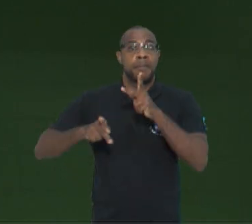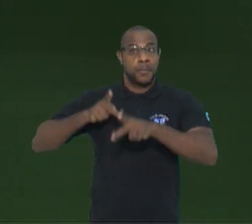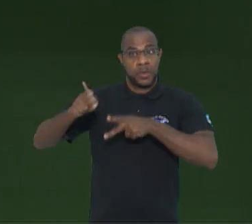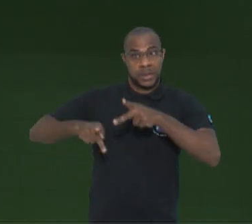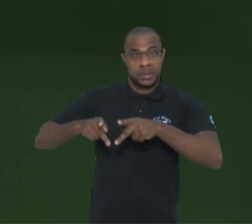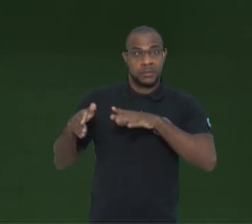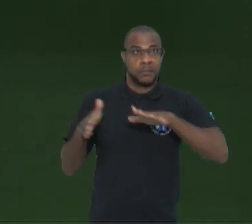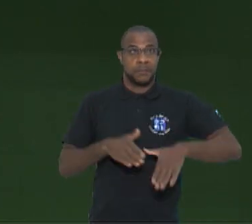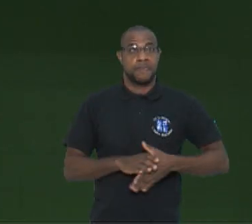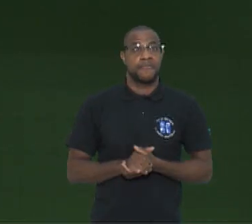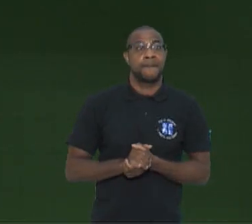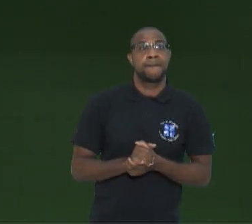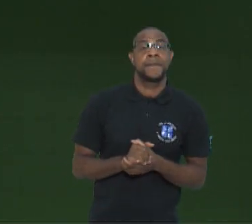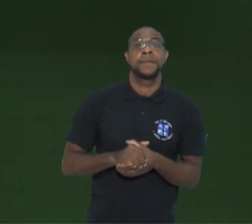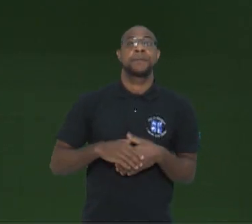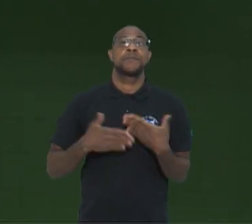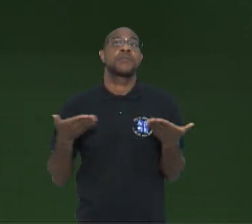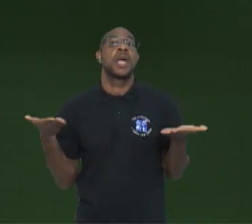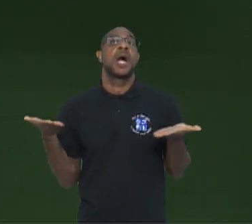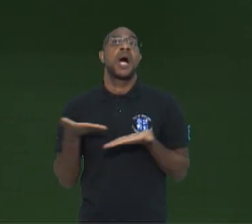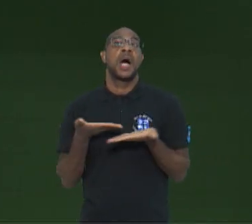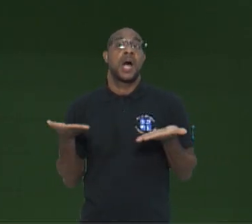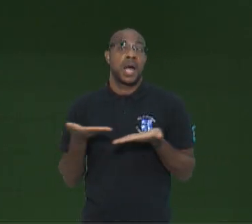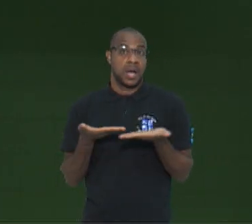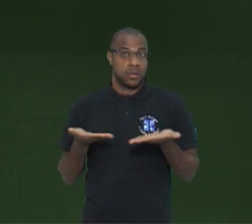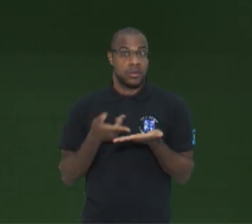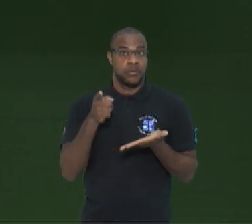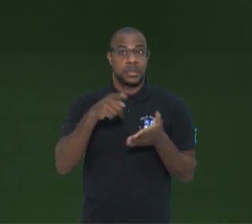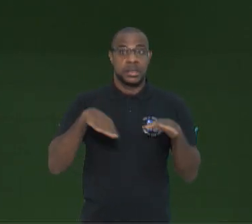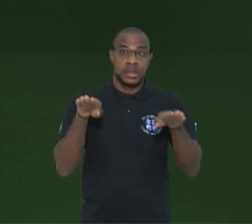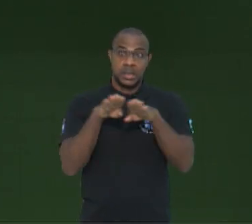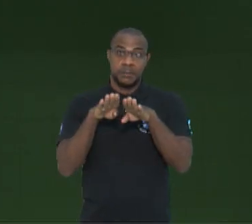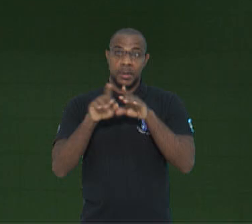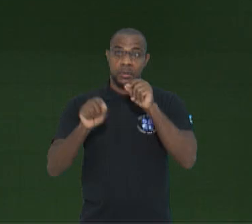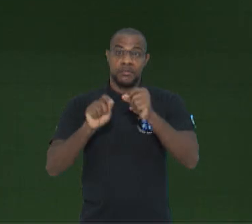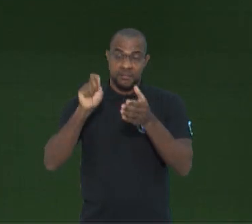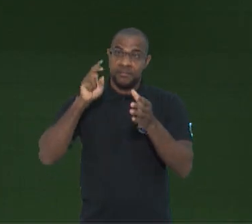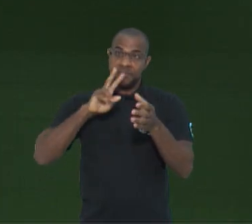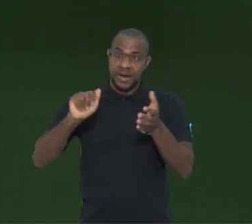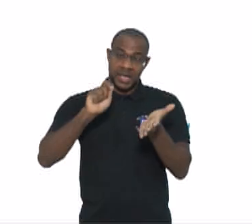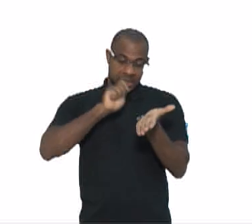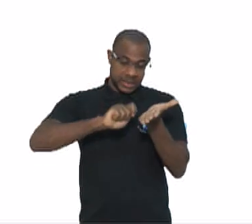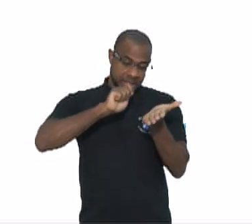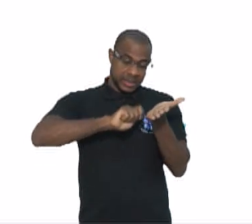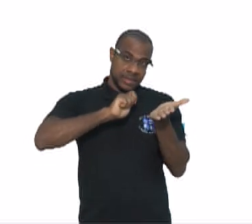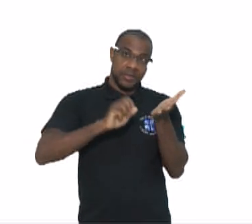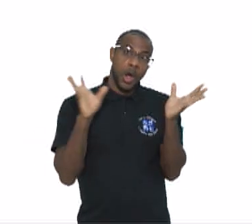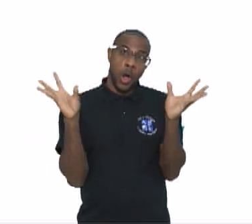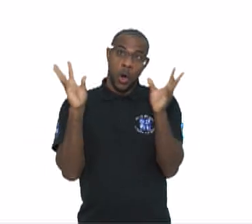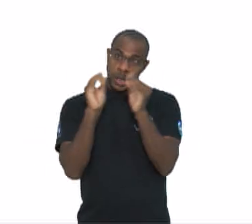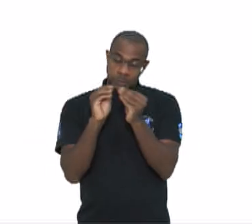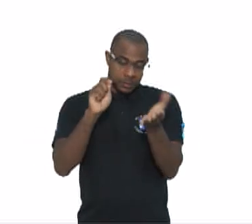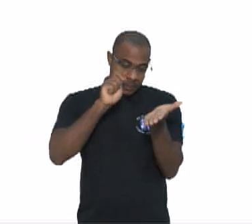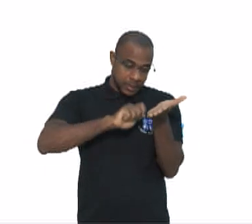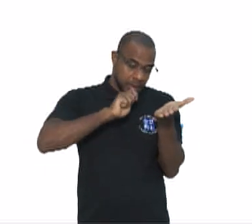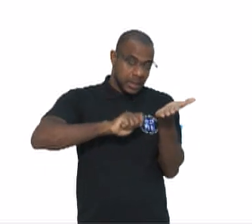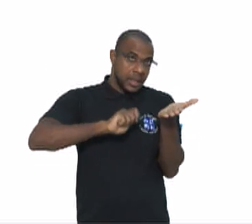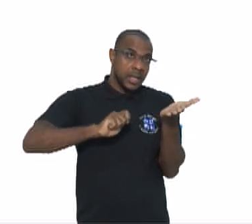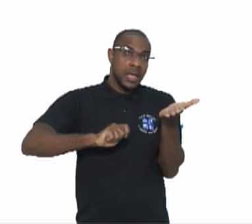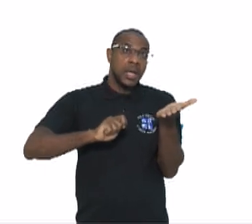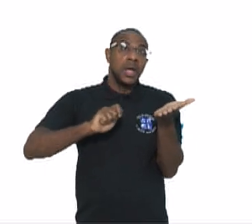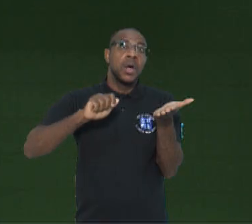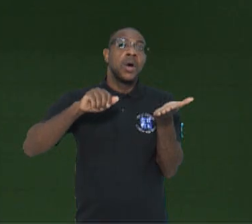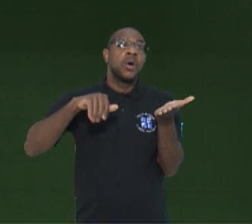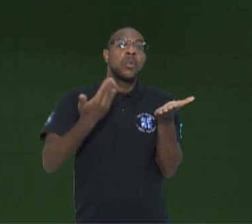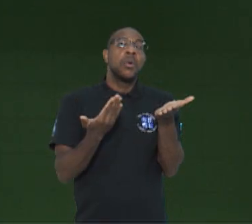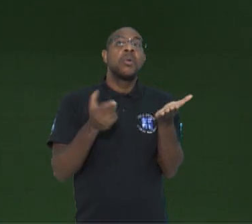Agora, então, assim como lá no exercício 6, vocês também vão escrever. Escreva resumidamente qual é o dilema